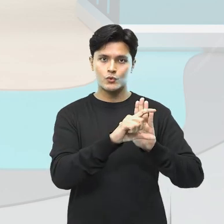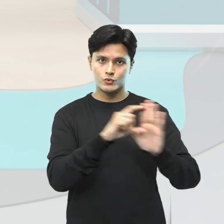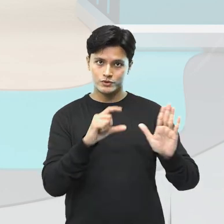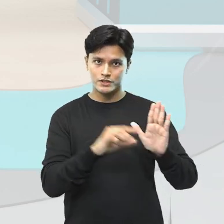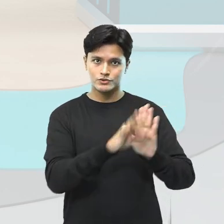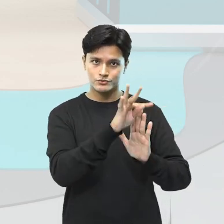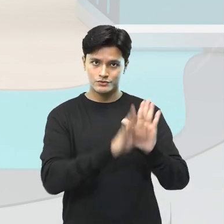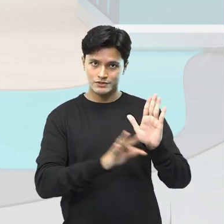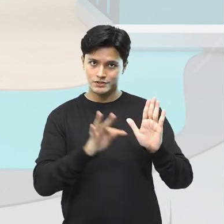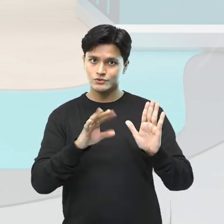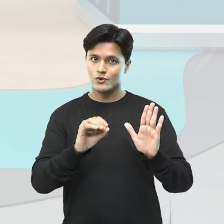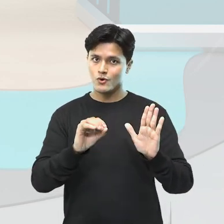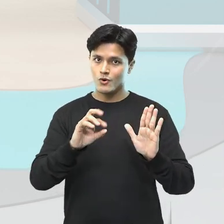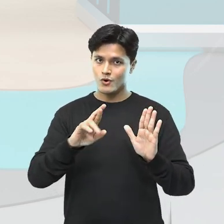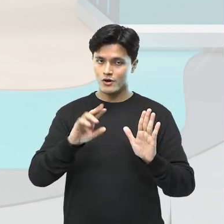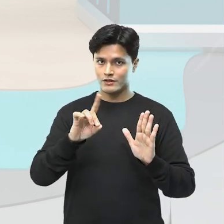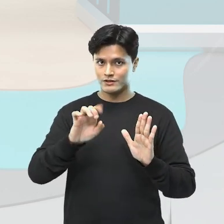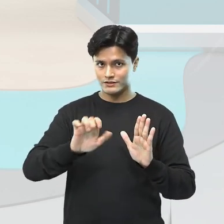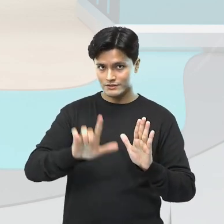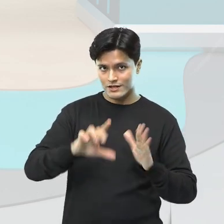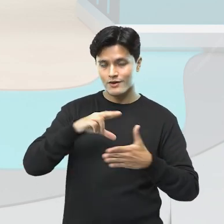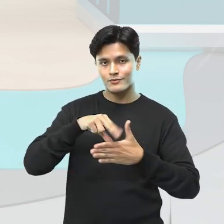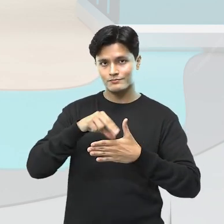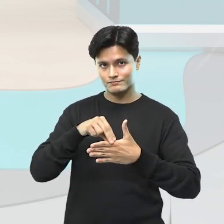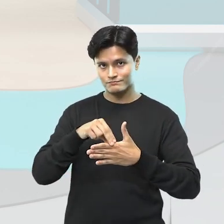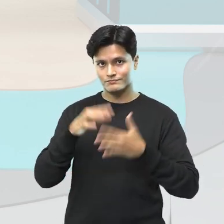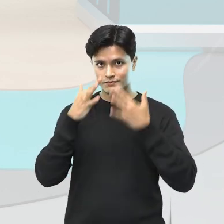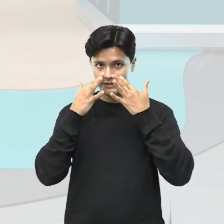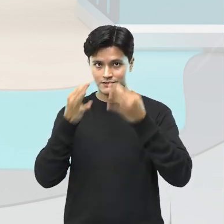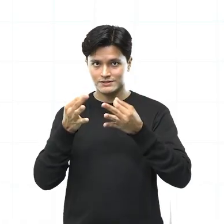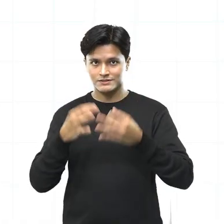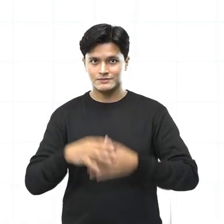né, de cordel. Prestem atenção aí.